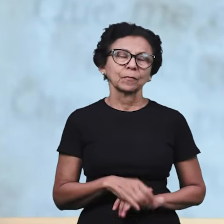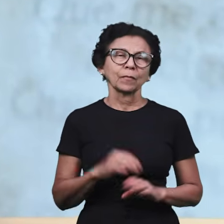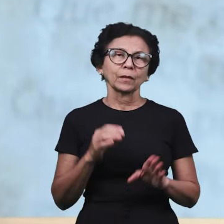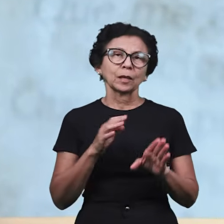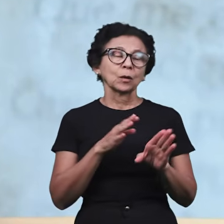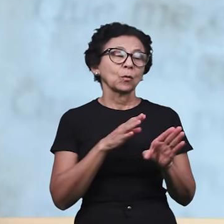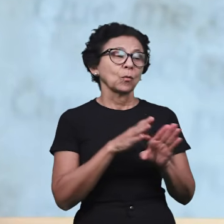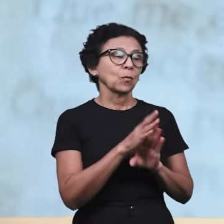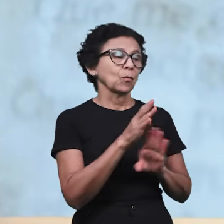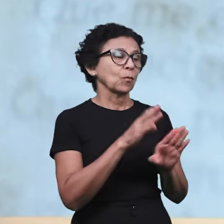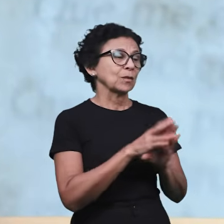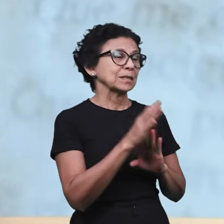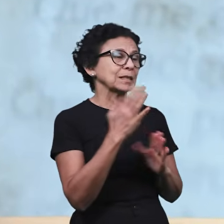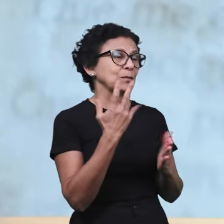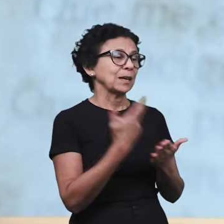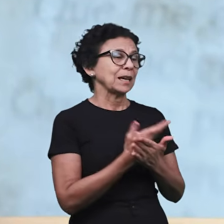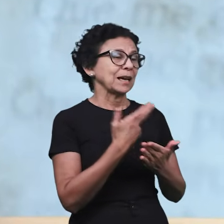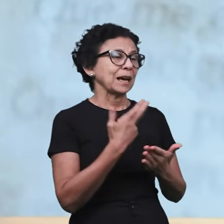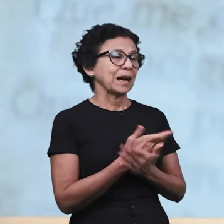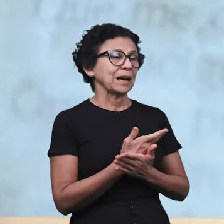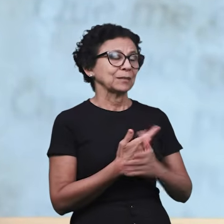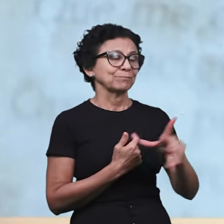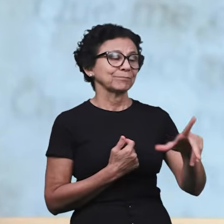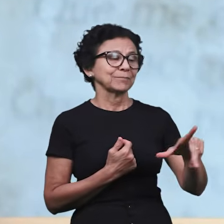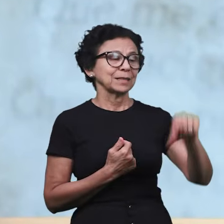aumenta os impostos e ele perde